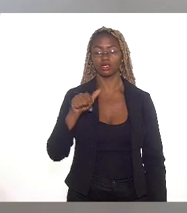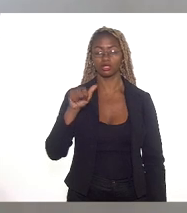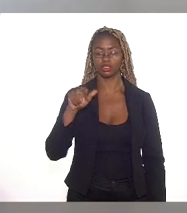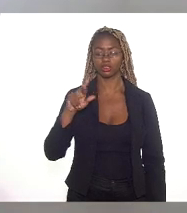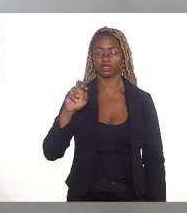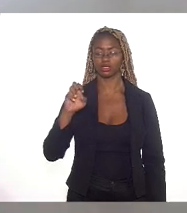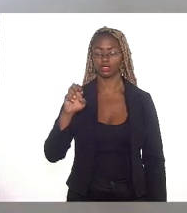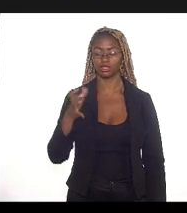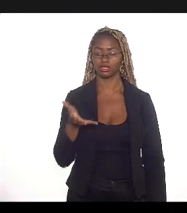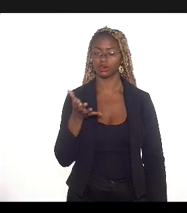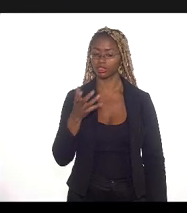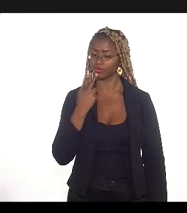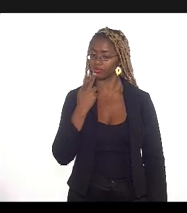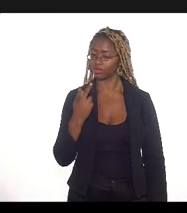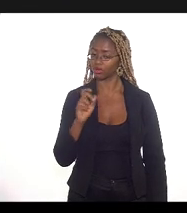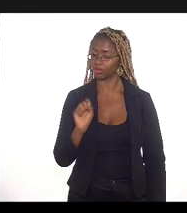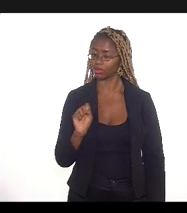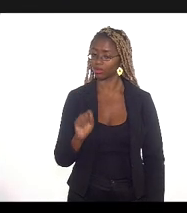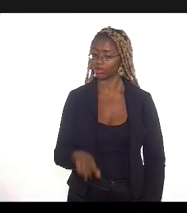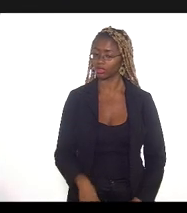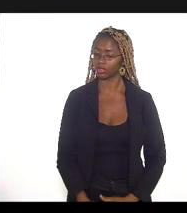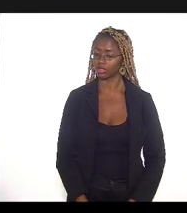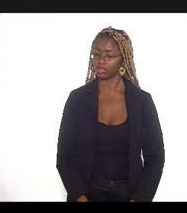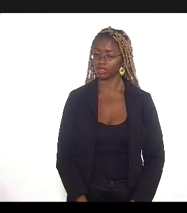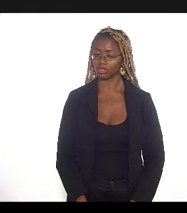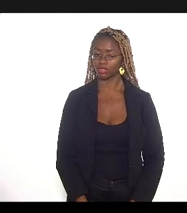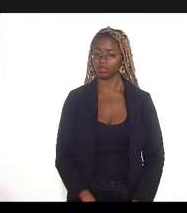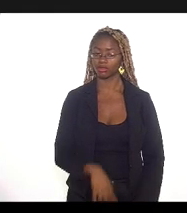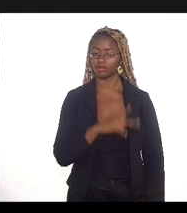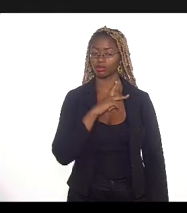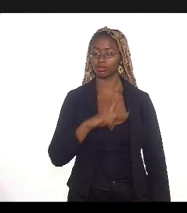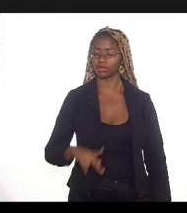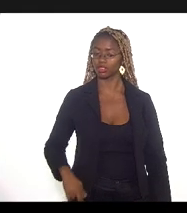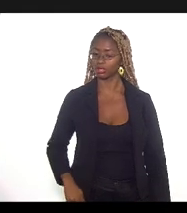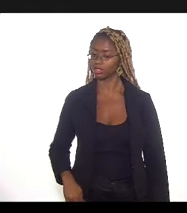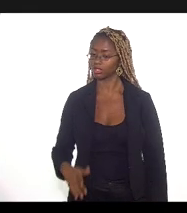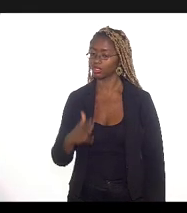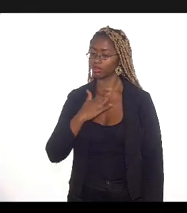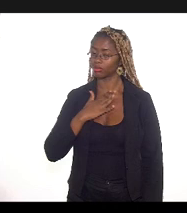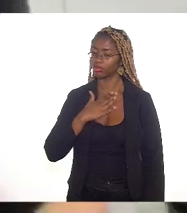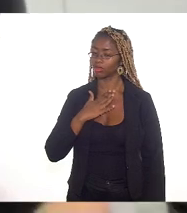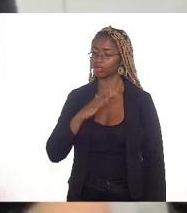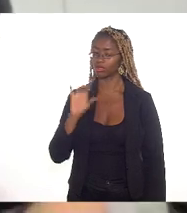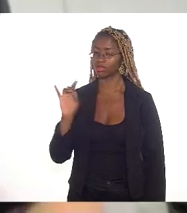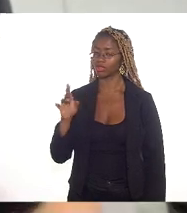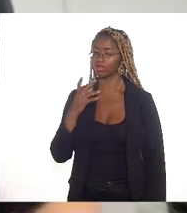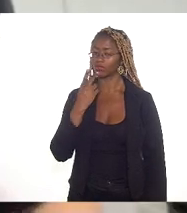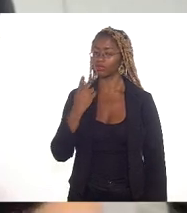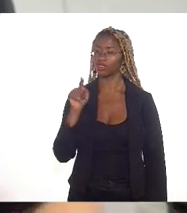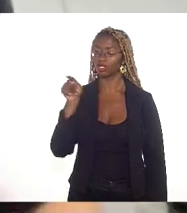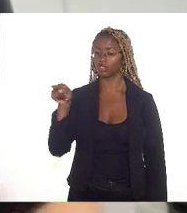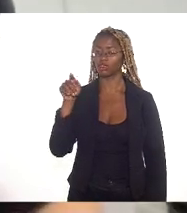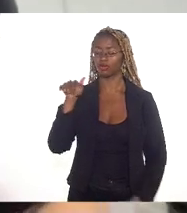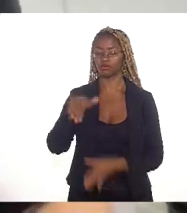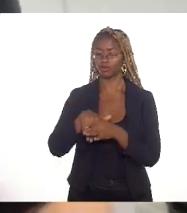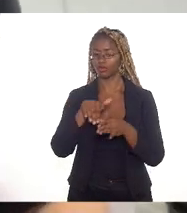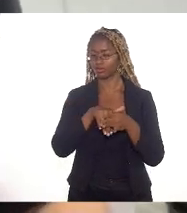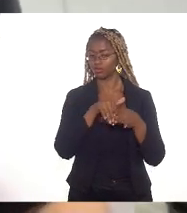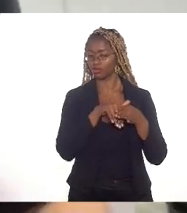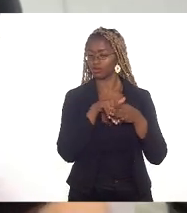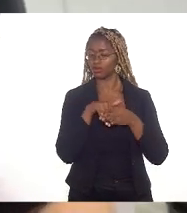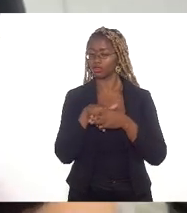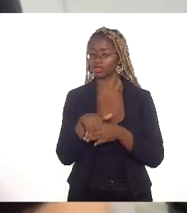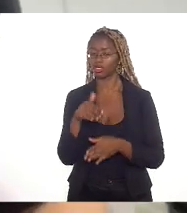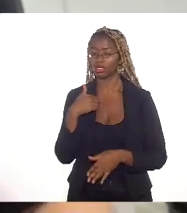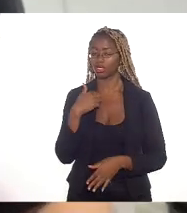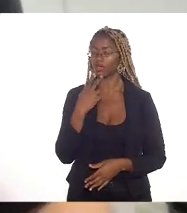um minuto. O presidente, quer pedir, presidente. Presidente, a minha consideração era especificamente nessa questão da votação. Eu